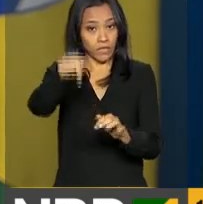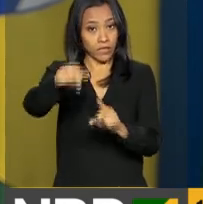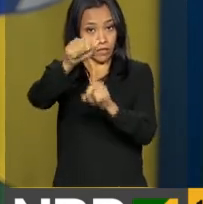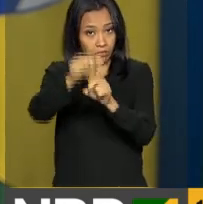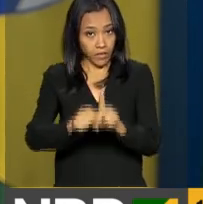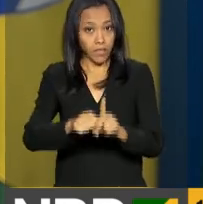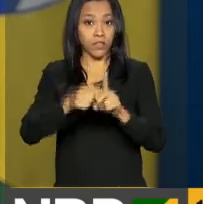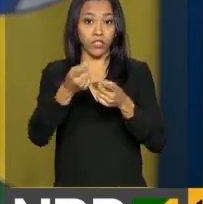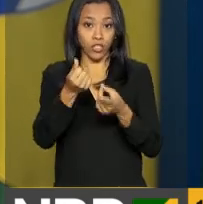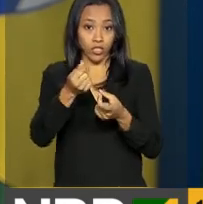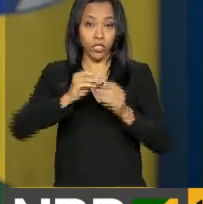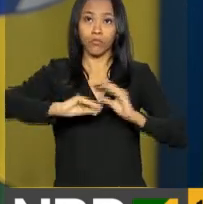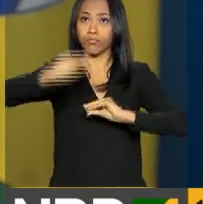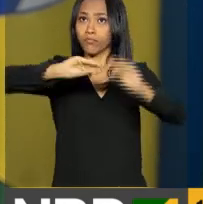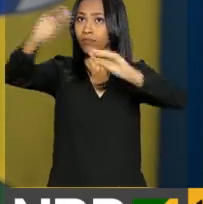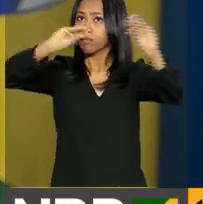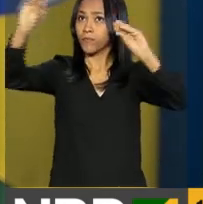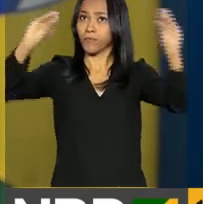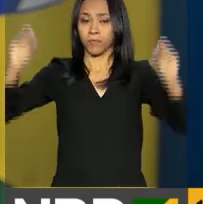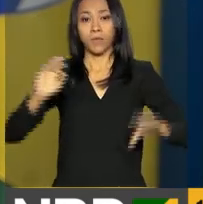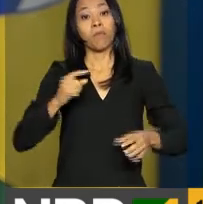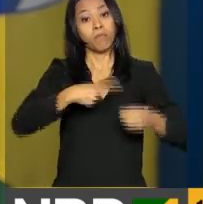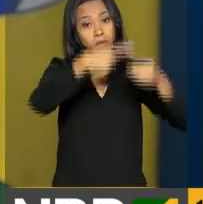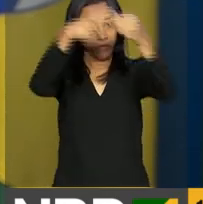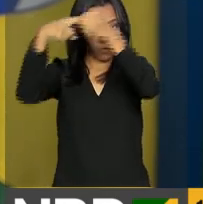É o pedido que o Paulo me fez.